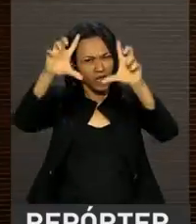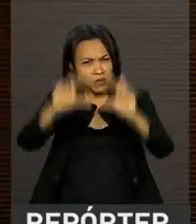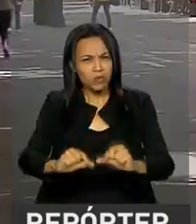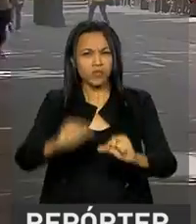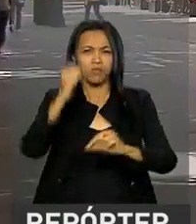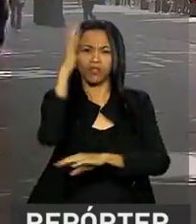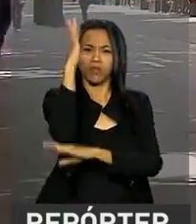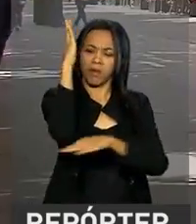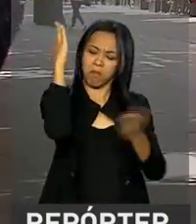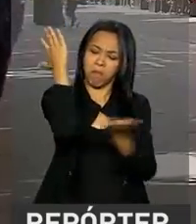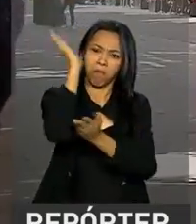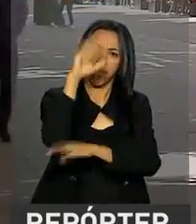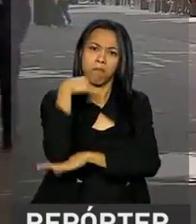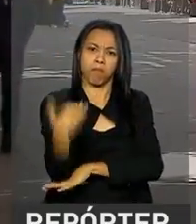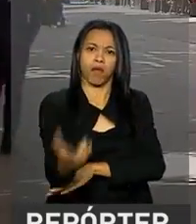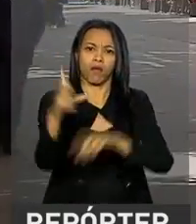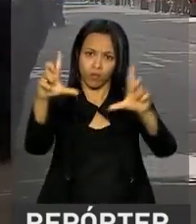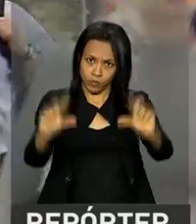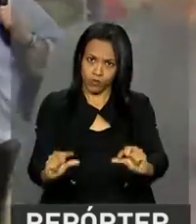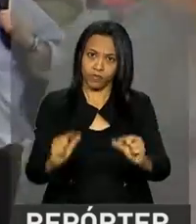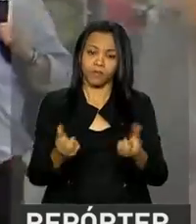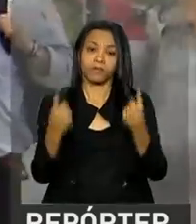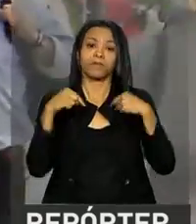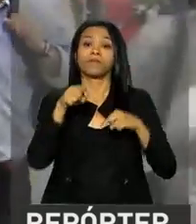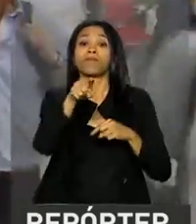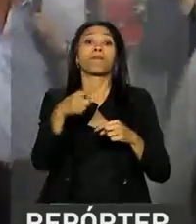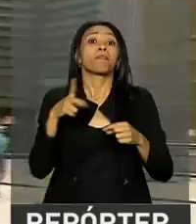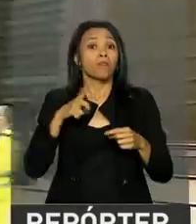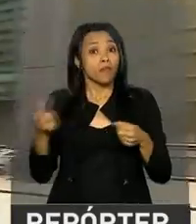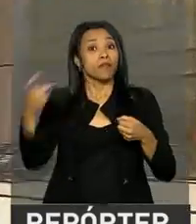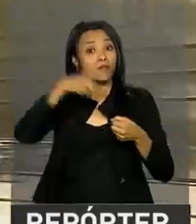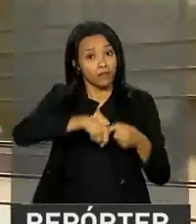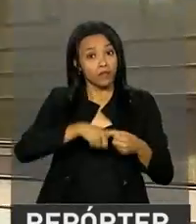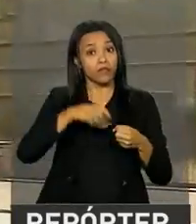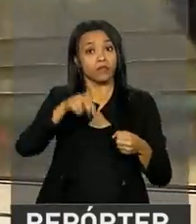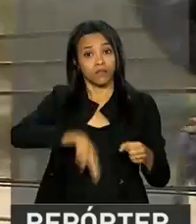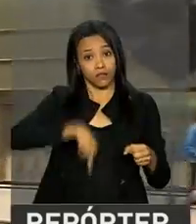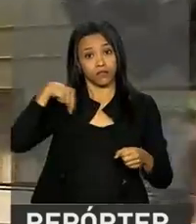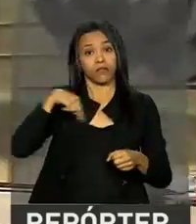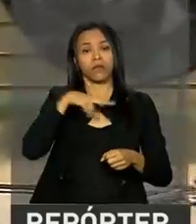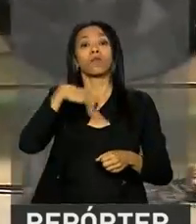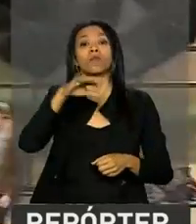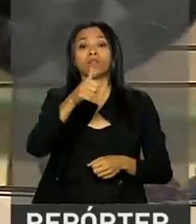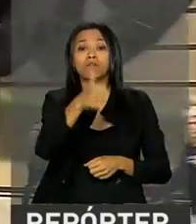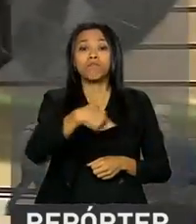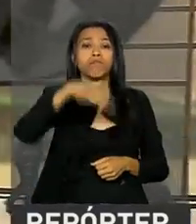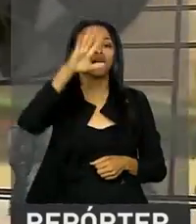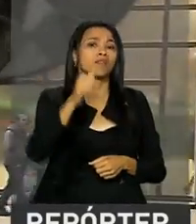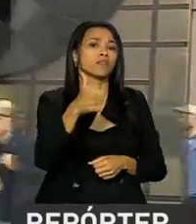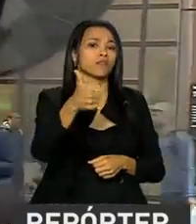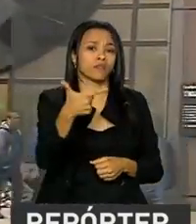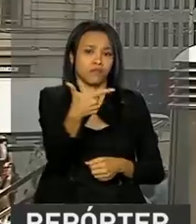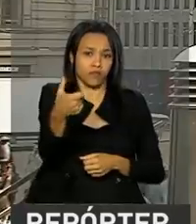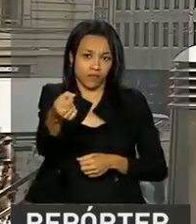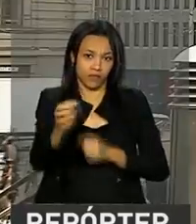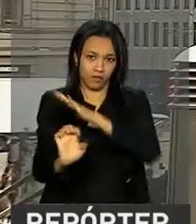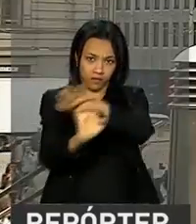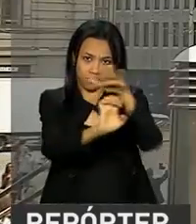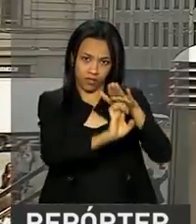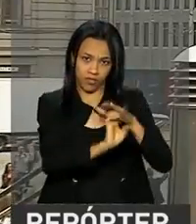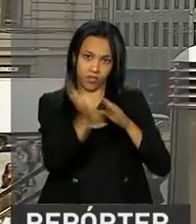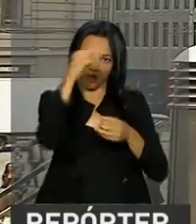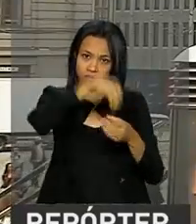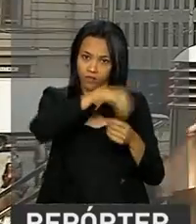desmatamento a Noruega também é uma parceira do Brasil com mais de 120 empresas presentes em território brasileiro o